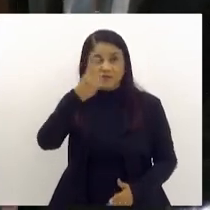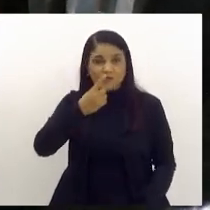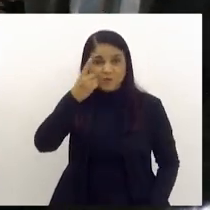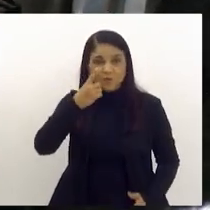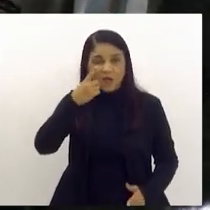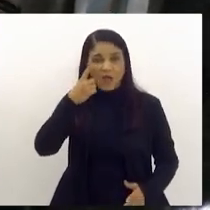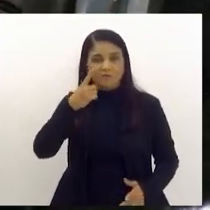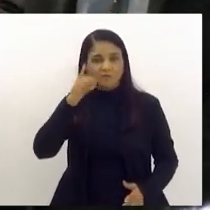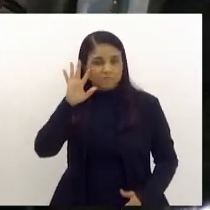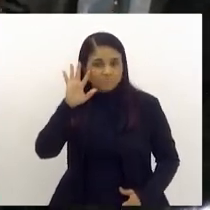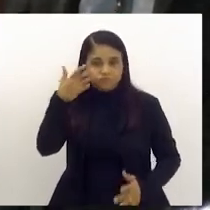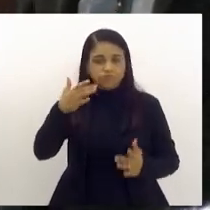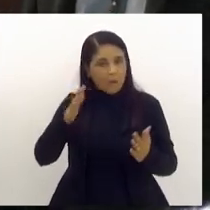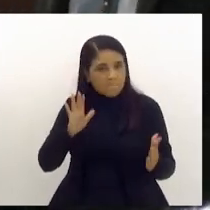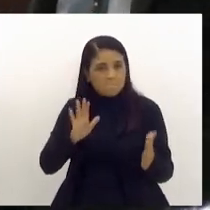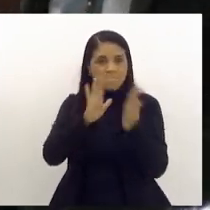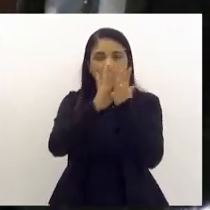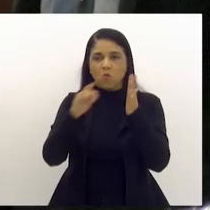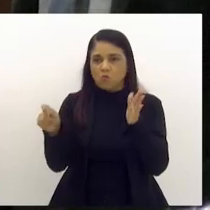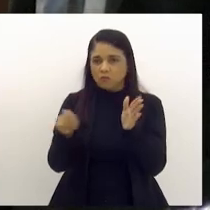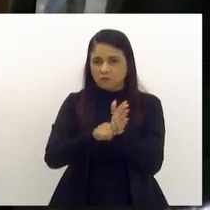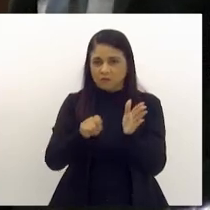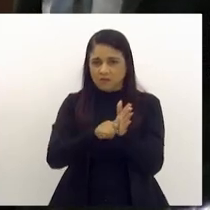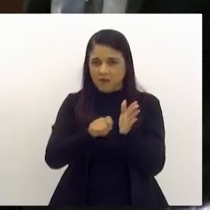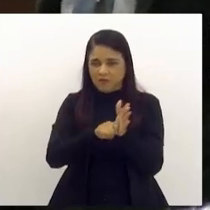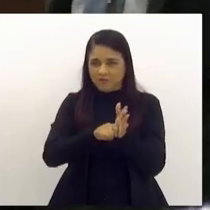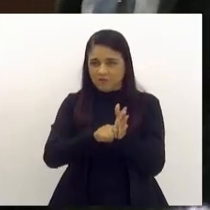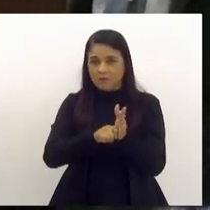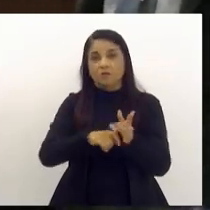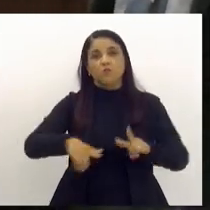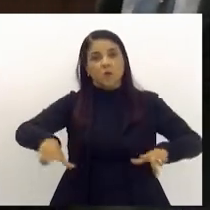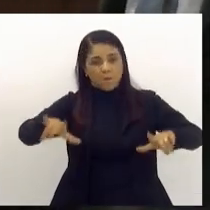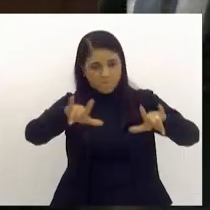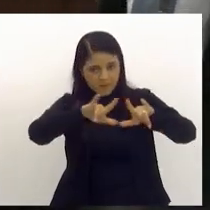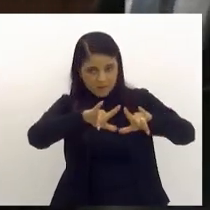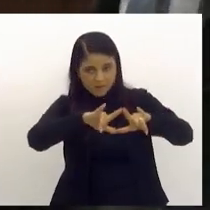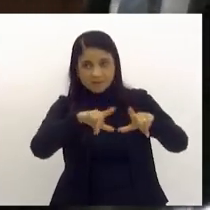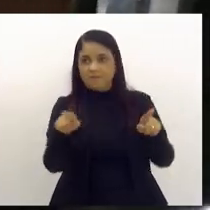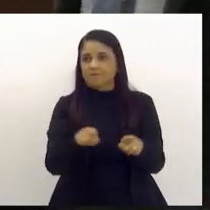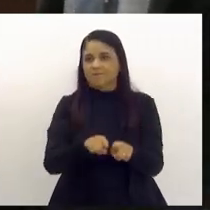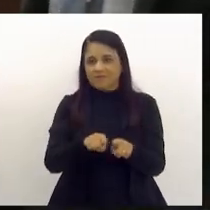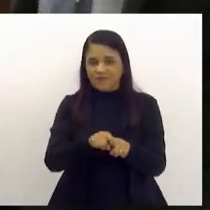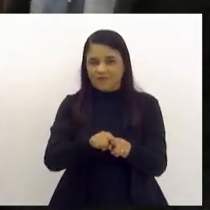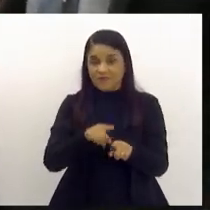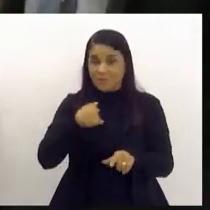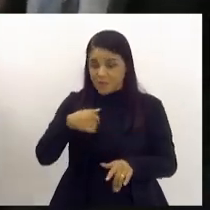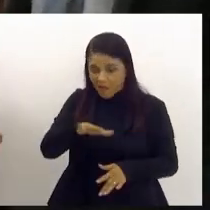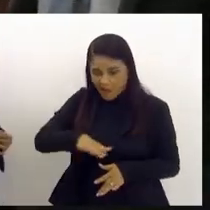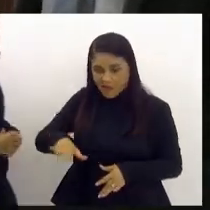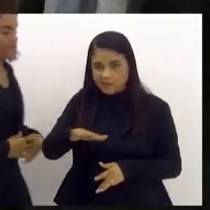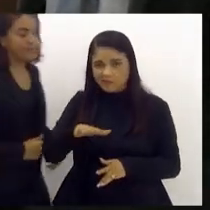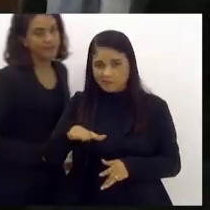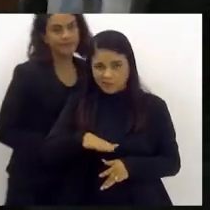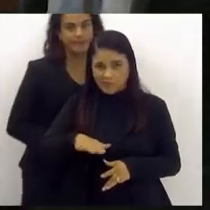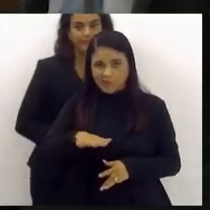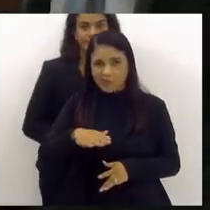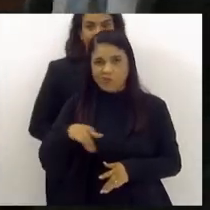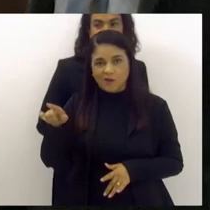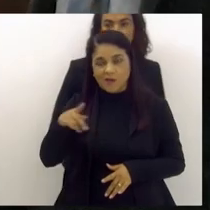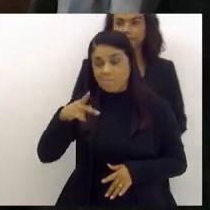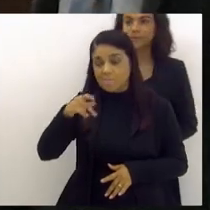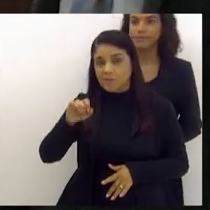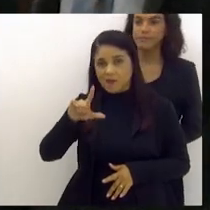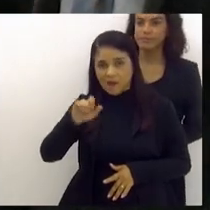bato de frente com o tráfico. Bato de frente com a milícia. Na minha região, graças a Deus, no Pilar, nós